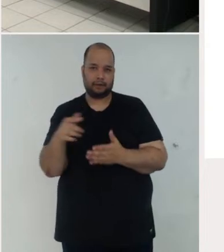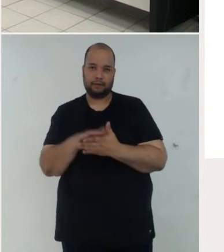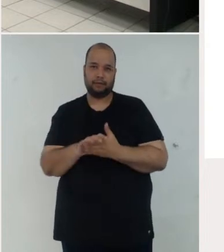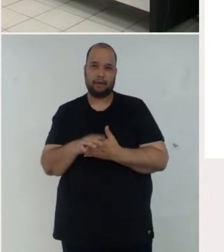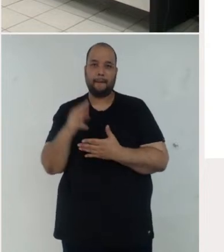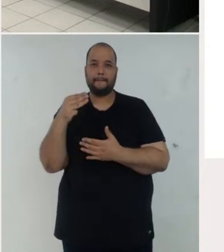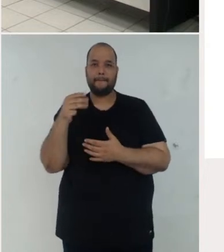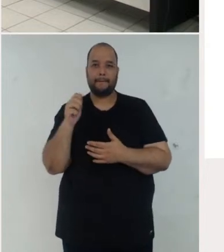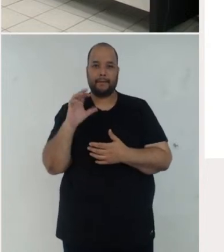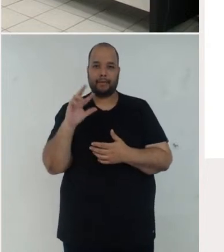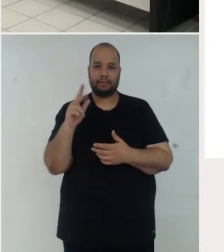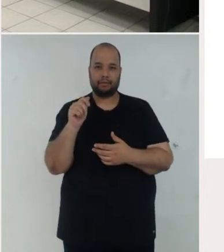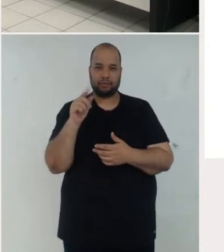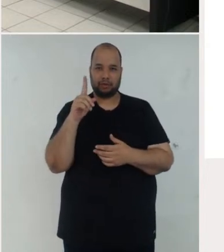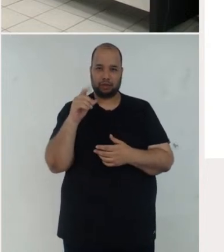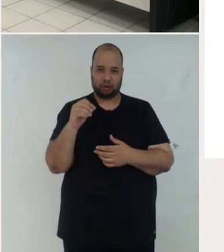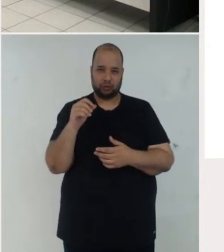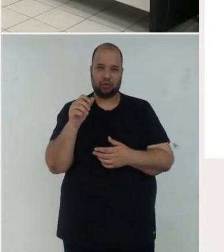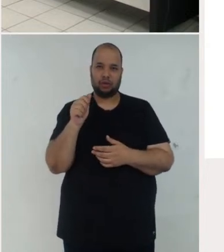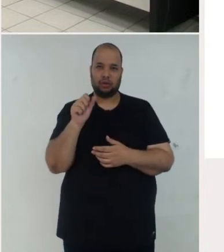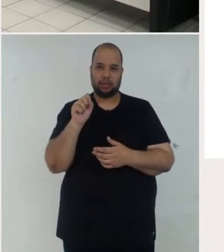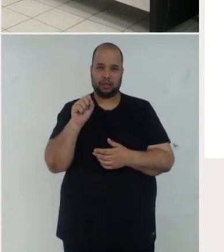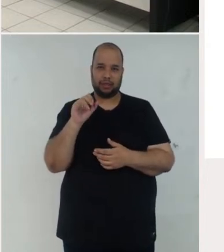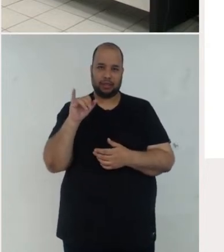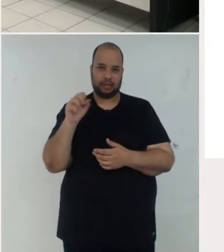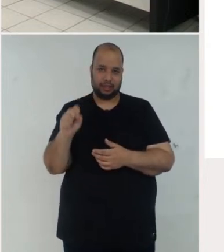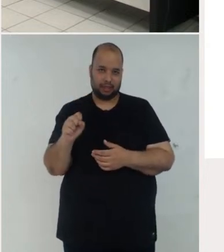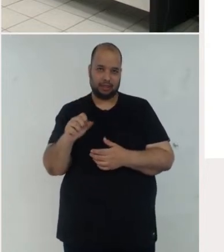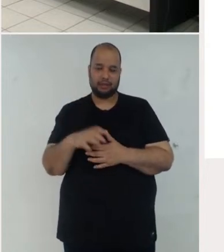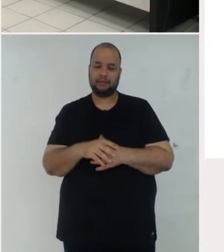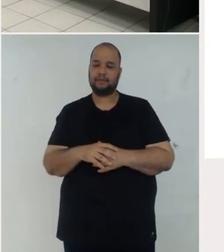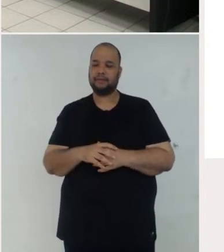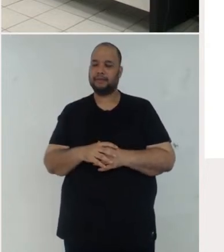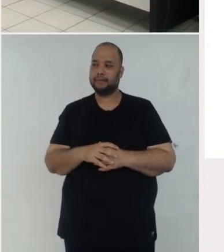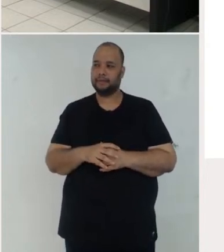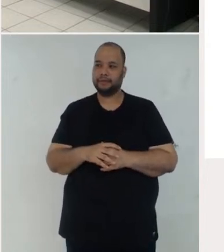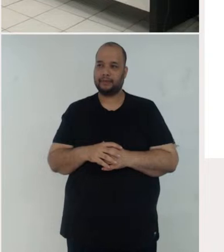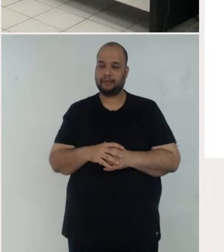de Assis, em contexto do livro inglês.